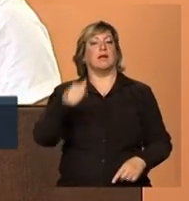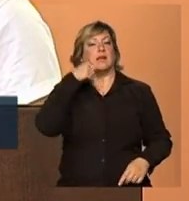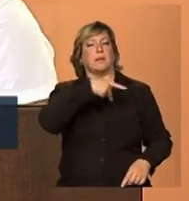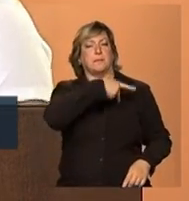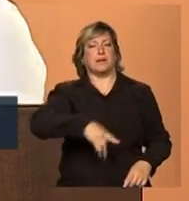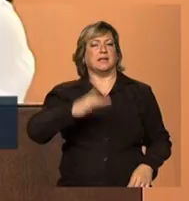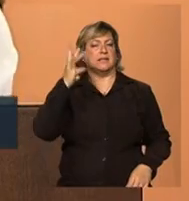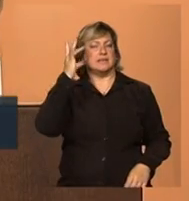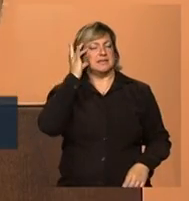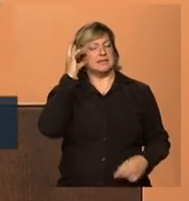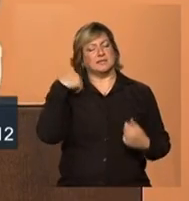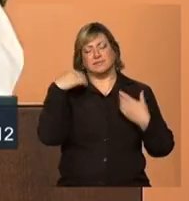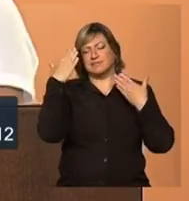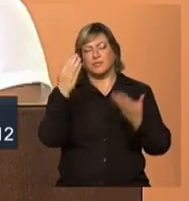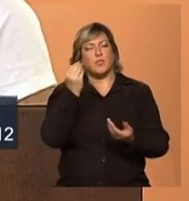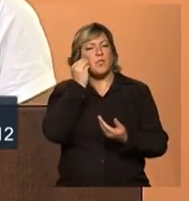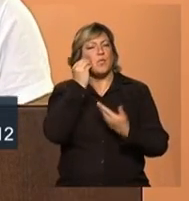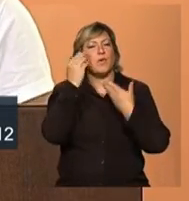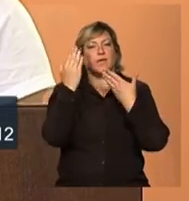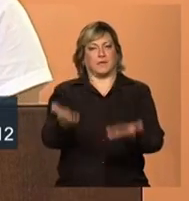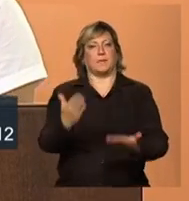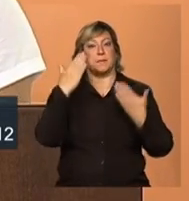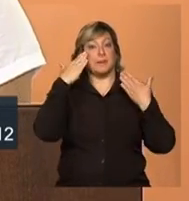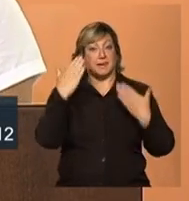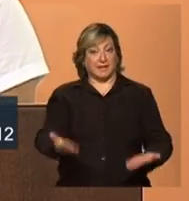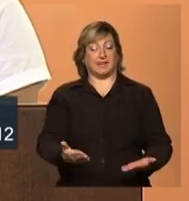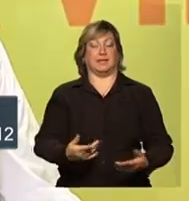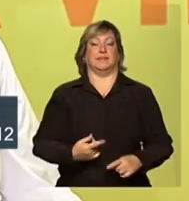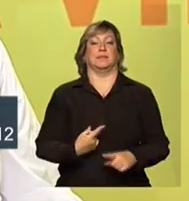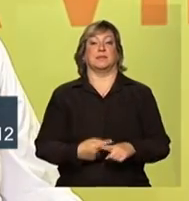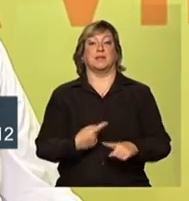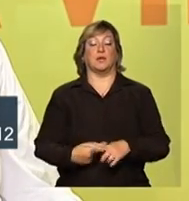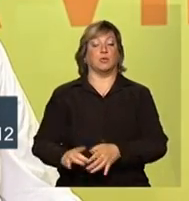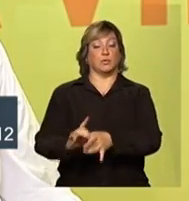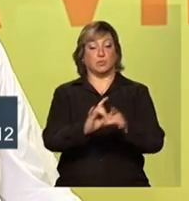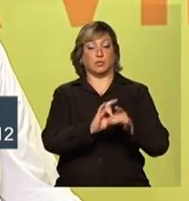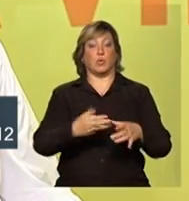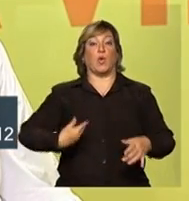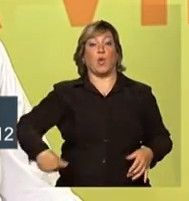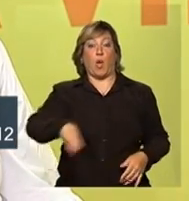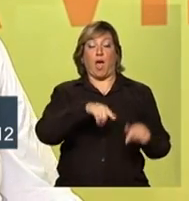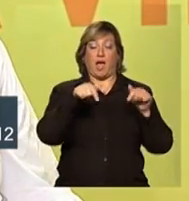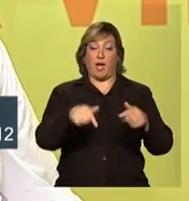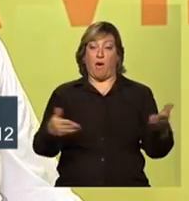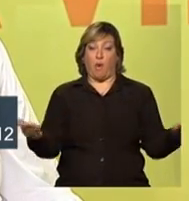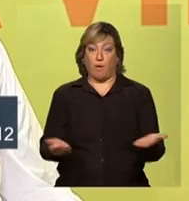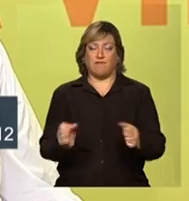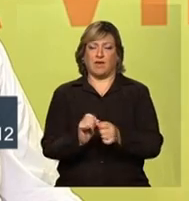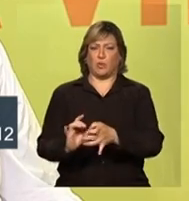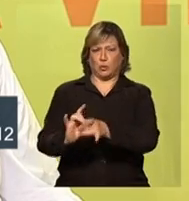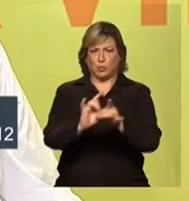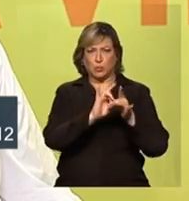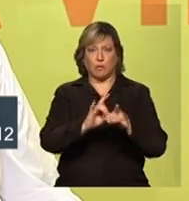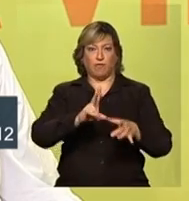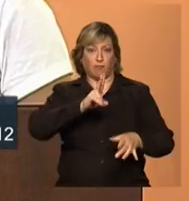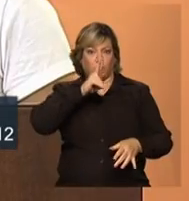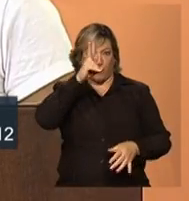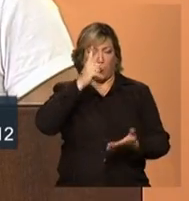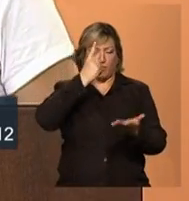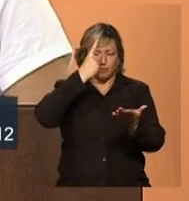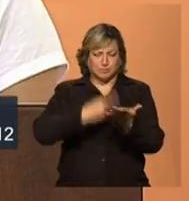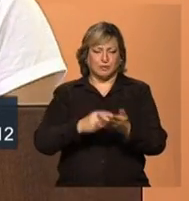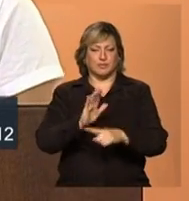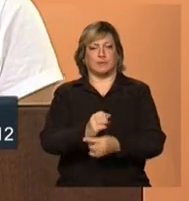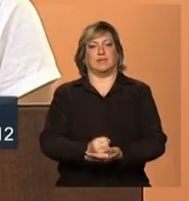Obrigada, presidenta, obrigada. Muito obrigada. E nos unir aqui hoje e fazer uma grande união. Um pacto pela